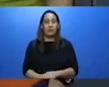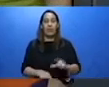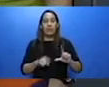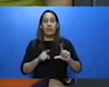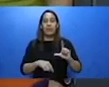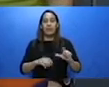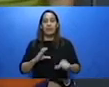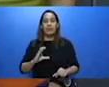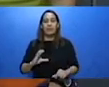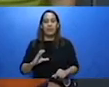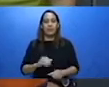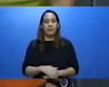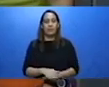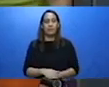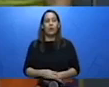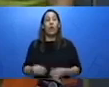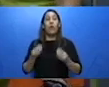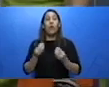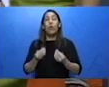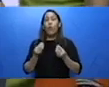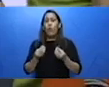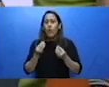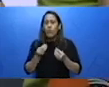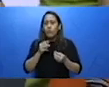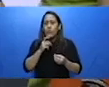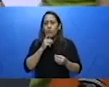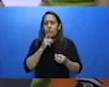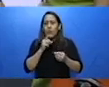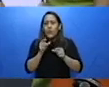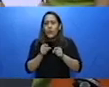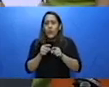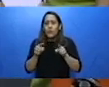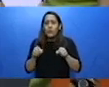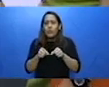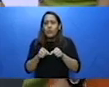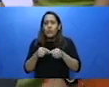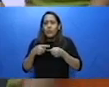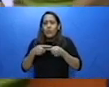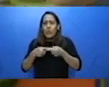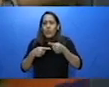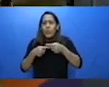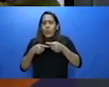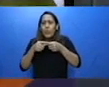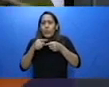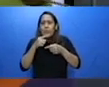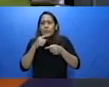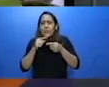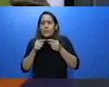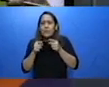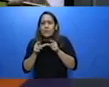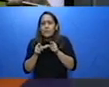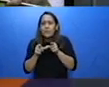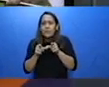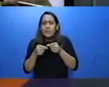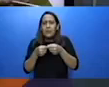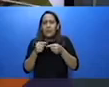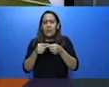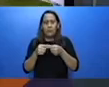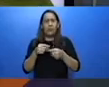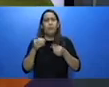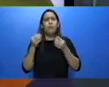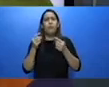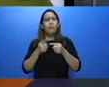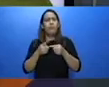C. Como foi possível o gelo ficar preso no barbante? Então, Por que que isso foi